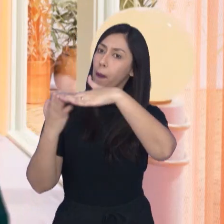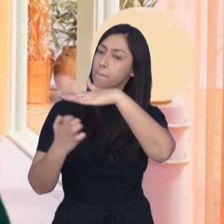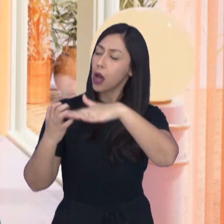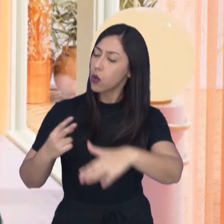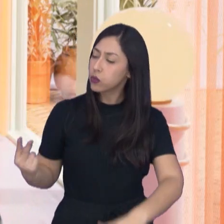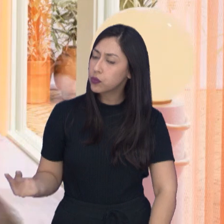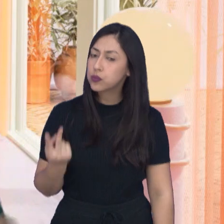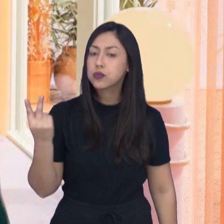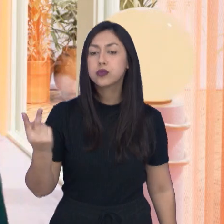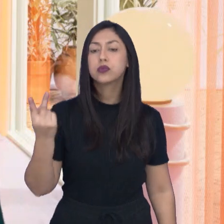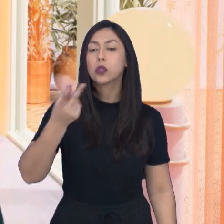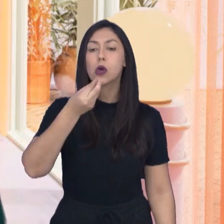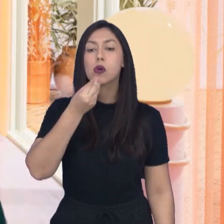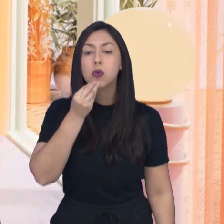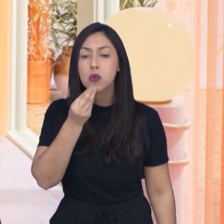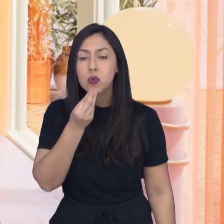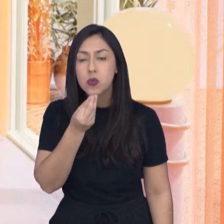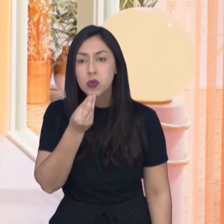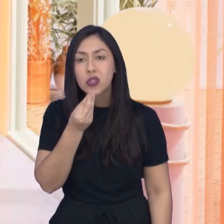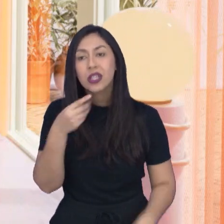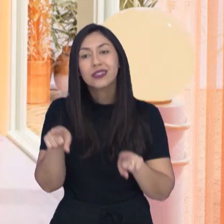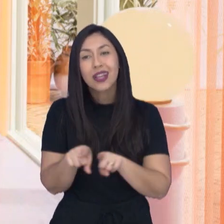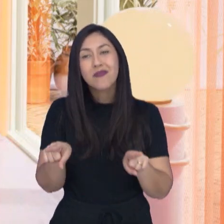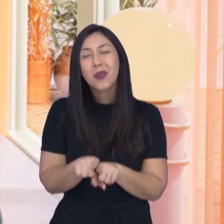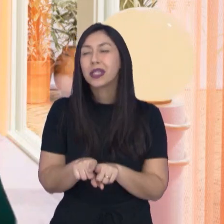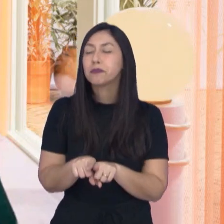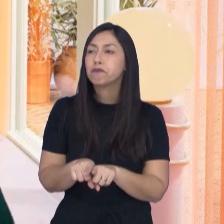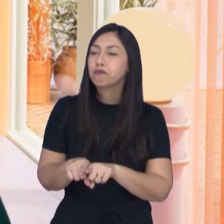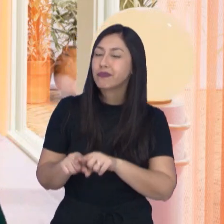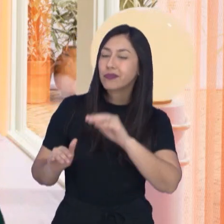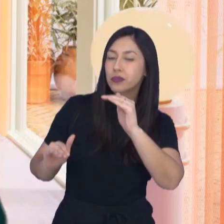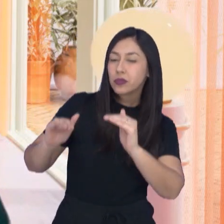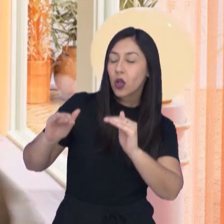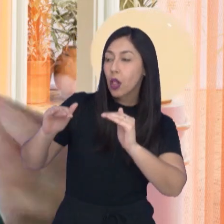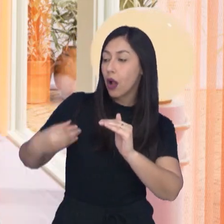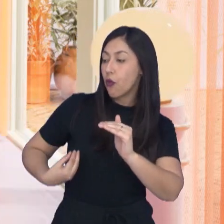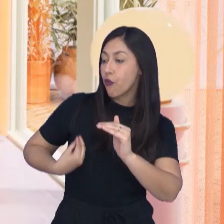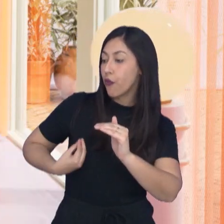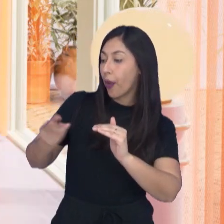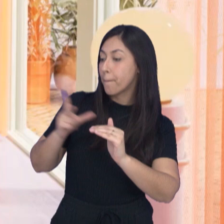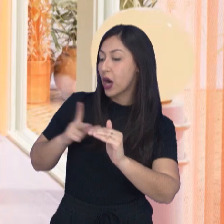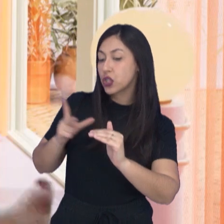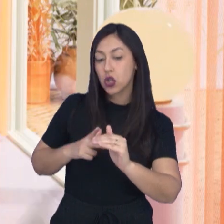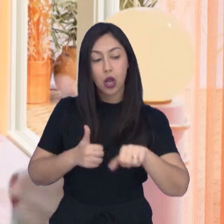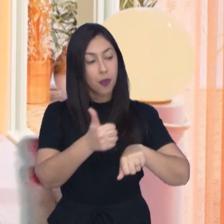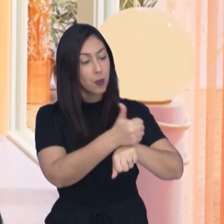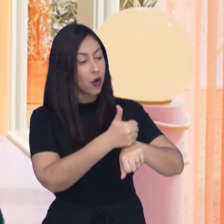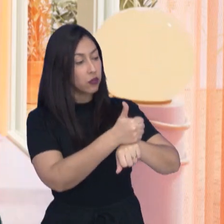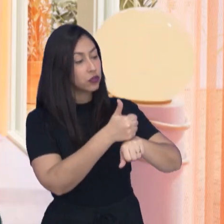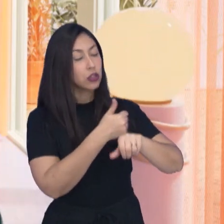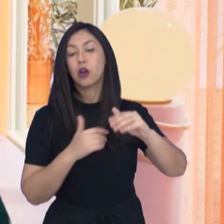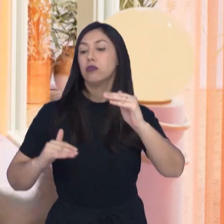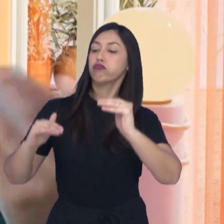né, tem aí oportunidades, que está realmente pensando nesse equilíbrio entre vida profissional, vida pessoal, com certeza